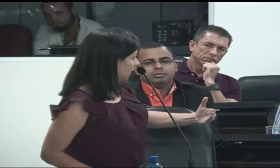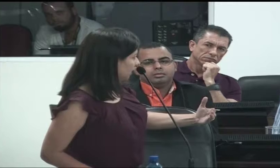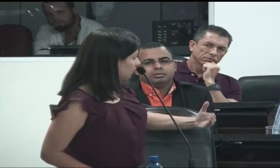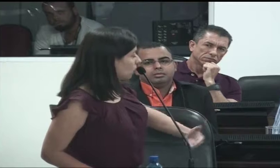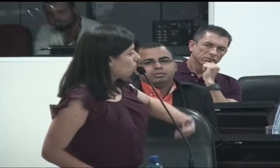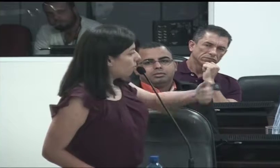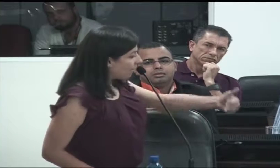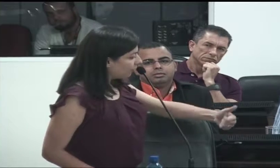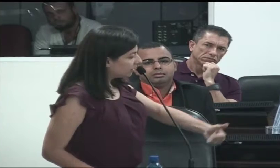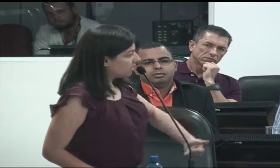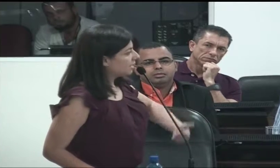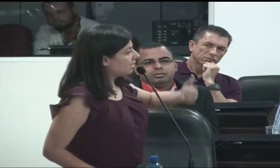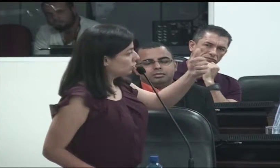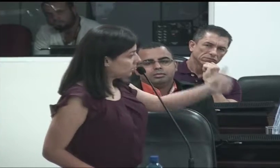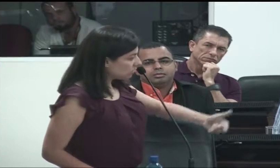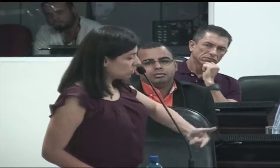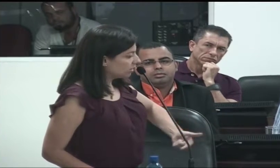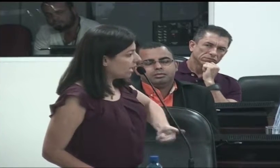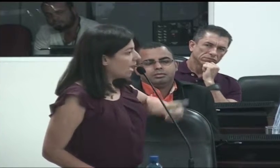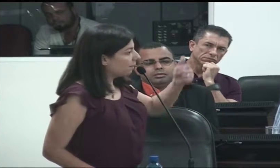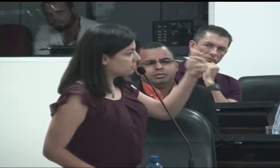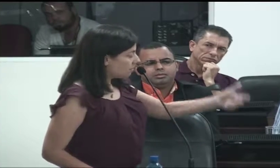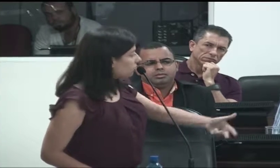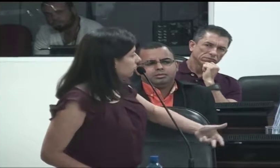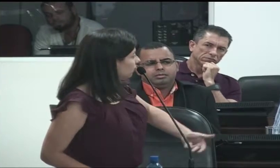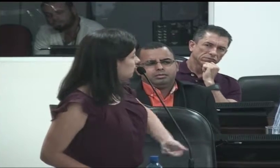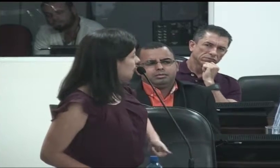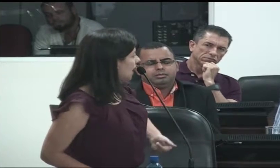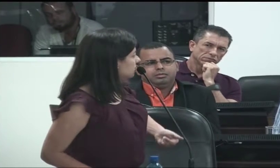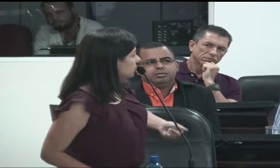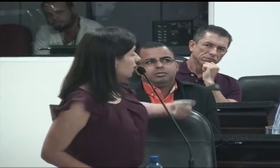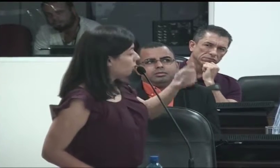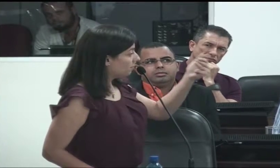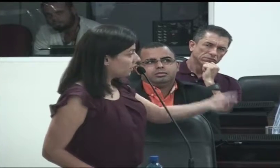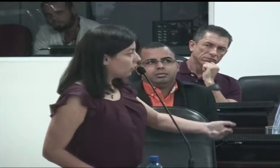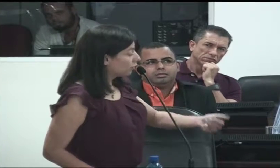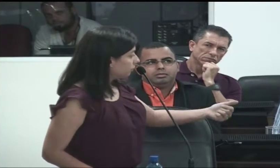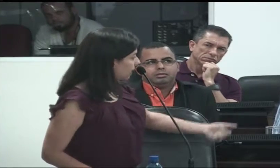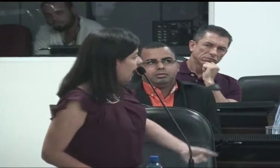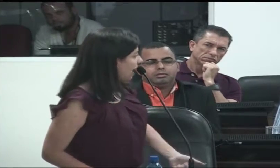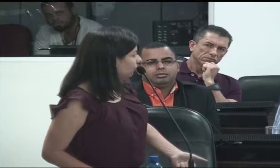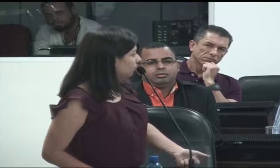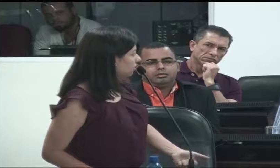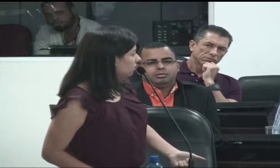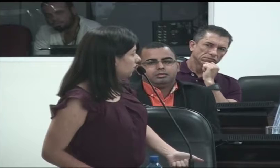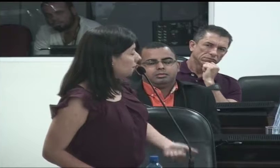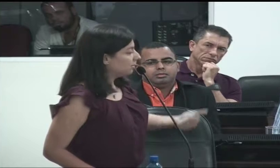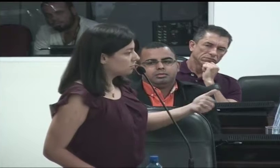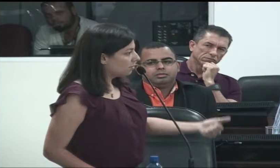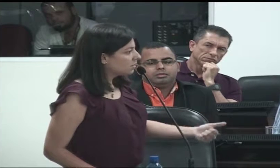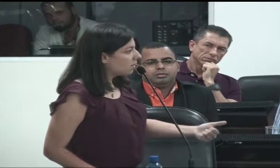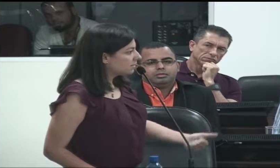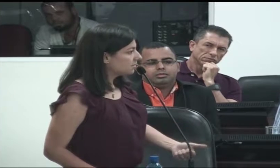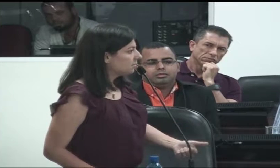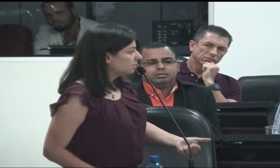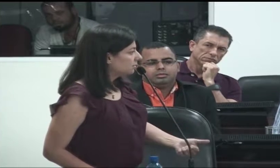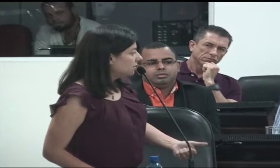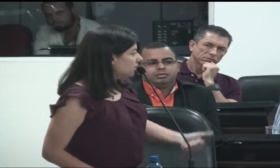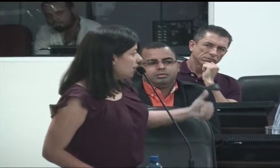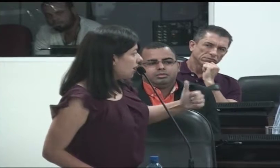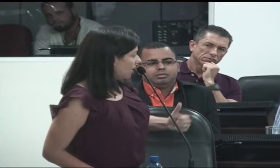tecnicamente falando, o afrodescendente, o indígena, a pessoa com deficiência, o menor, o vulnerável, a pessoa